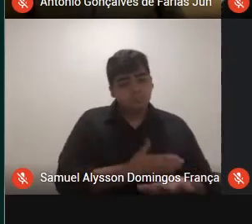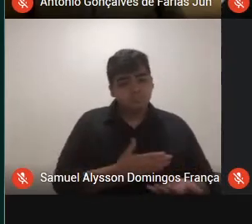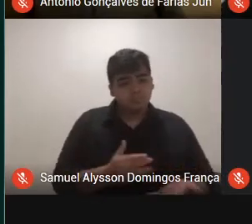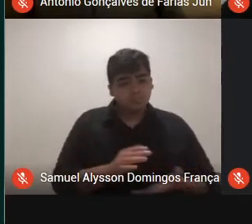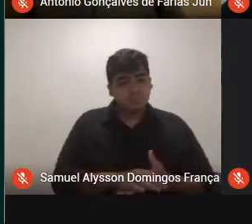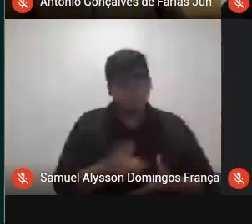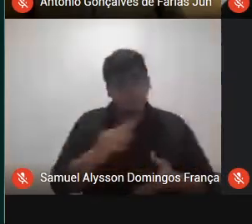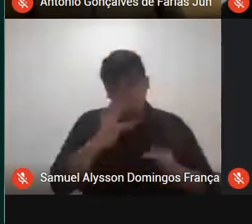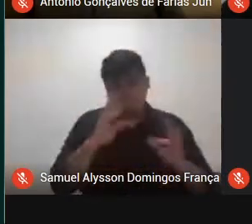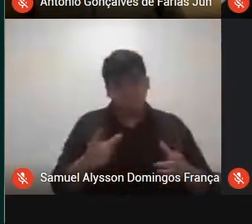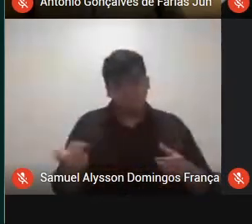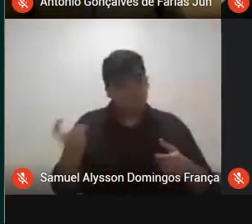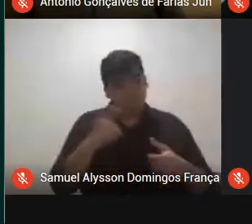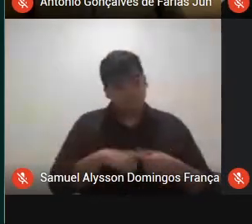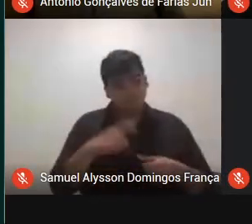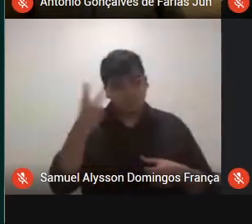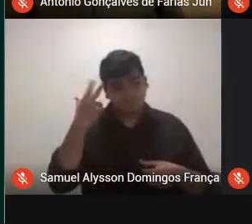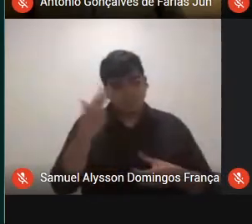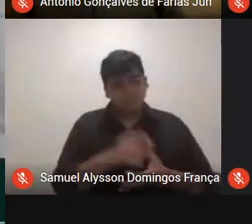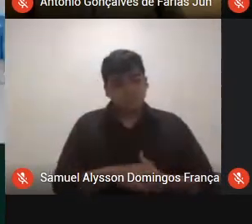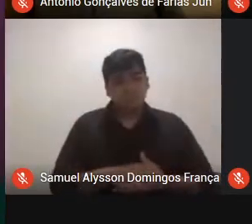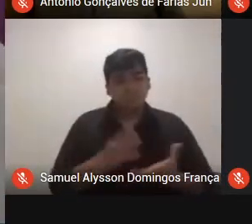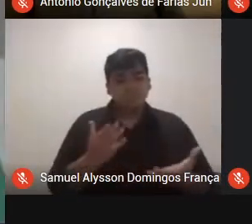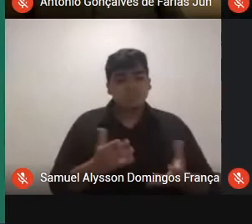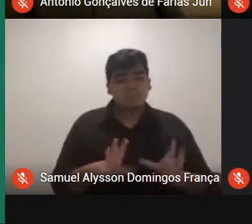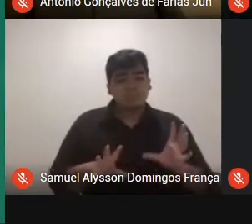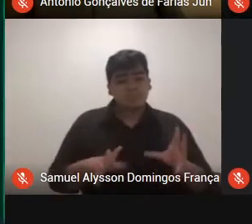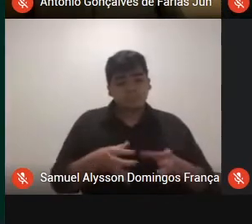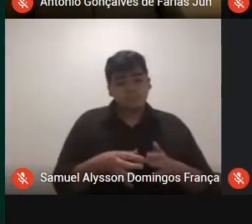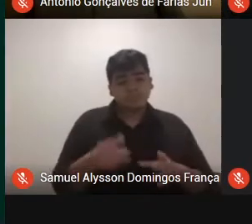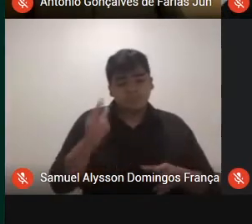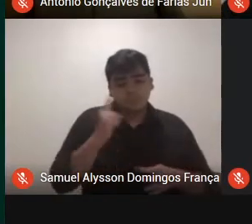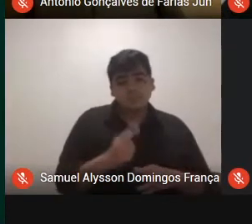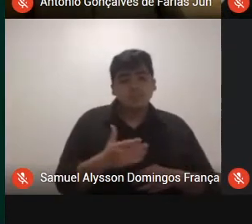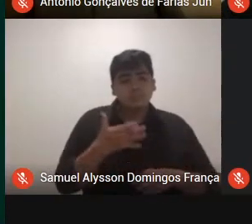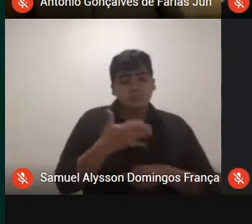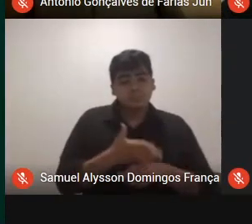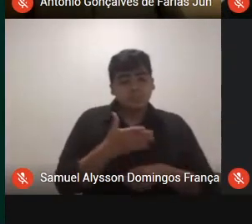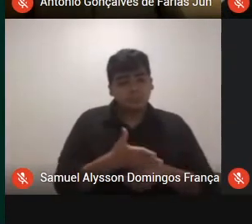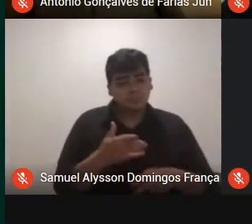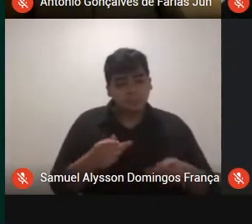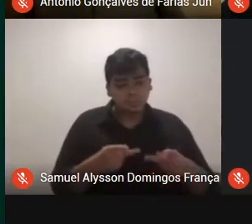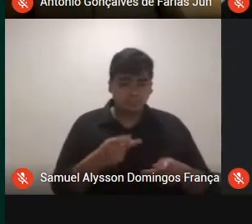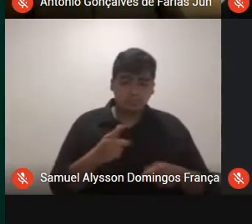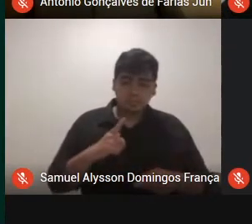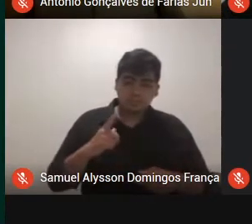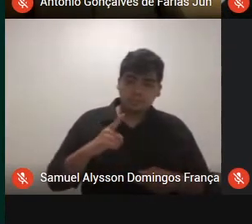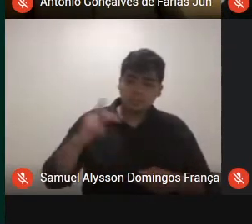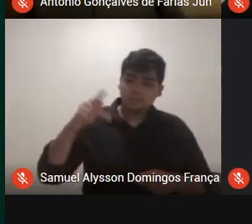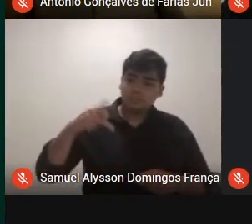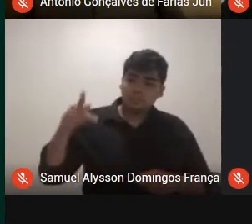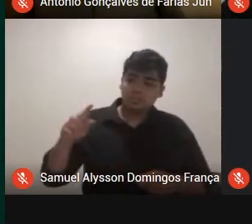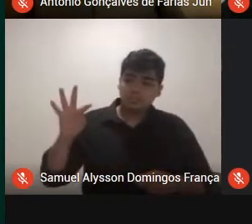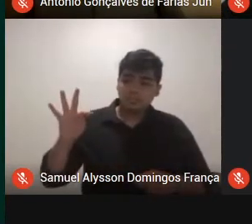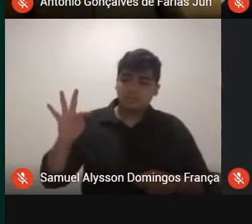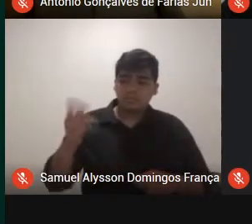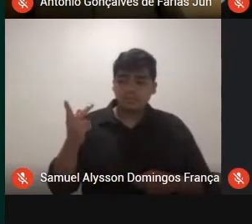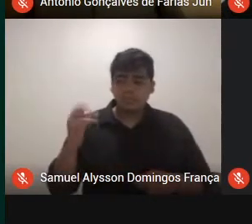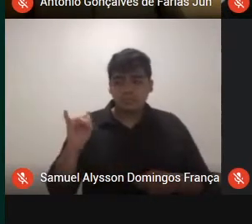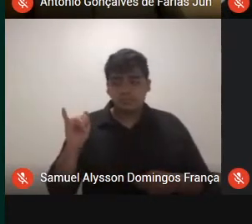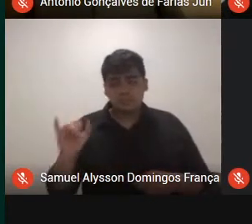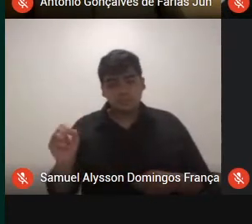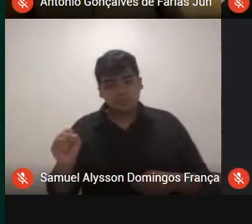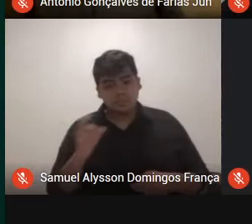normalidade. Então, a equipe que participou desse projeto, né, está aqui, a professora Thais, que é professora